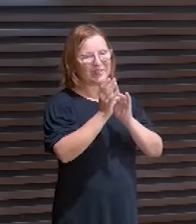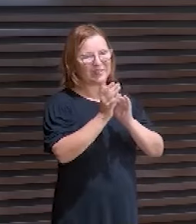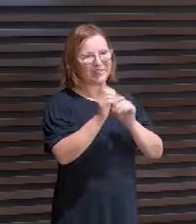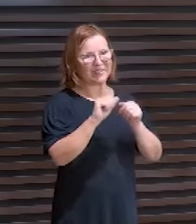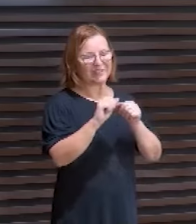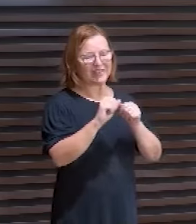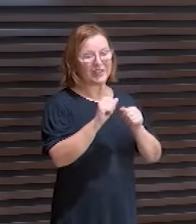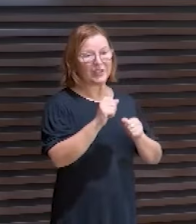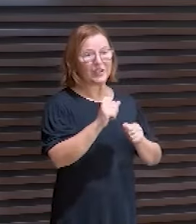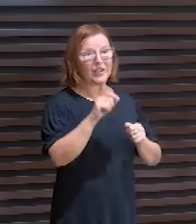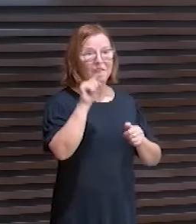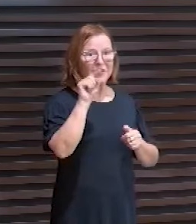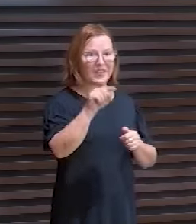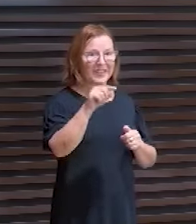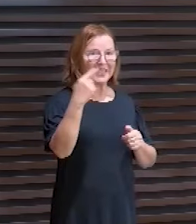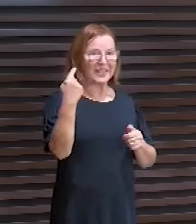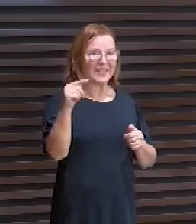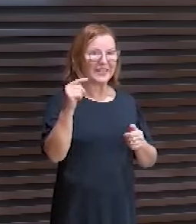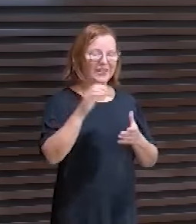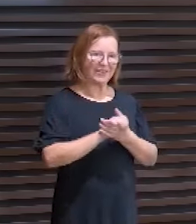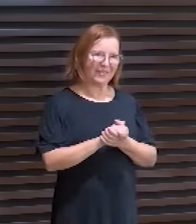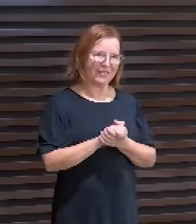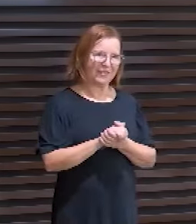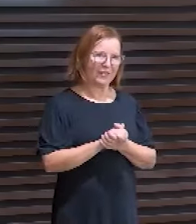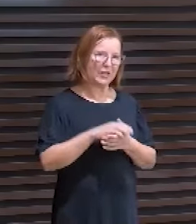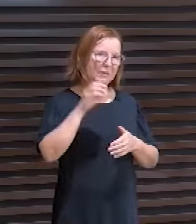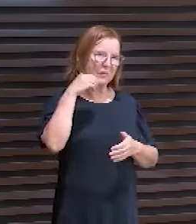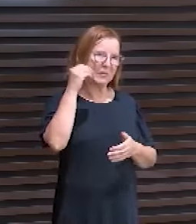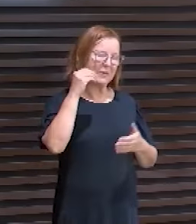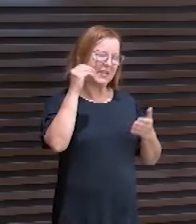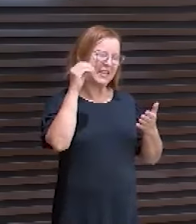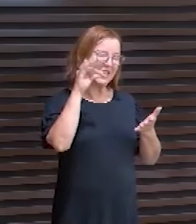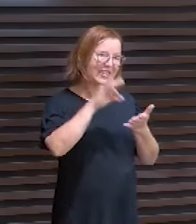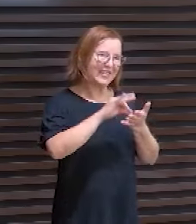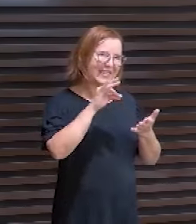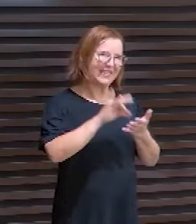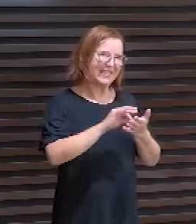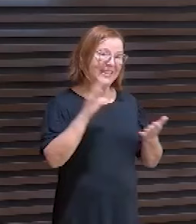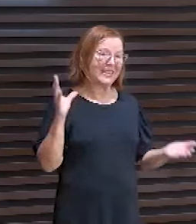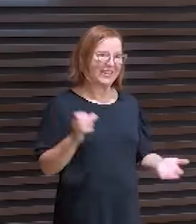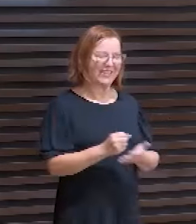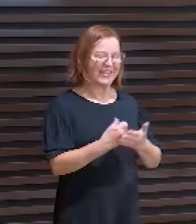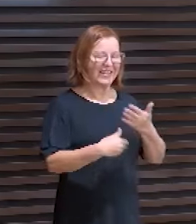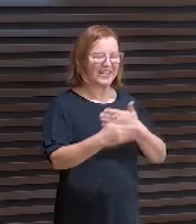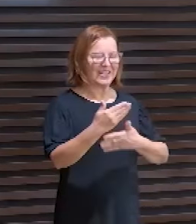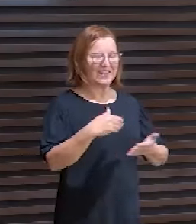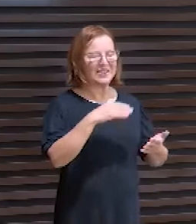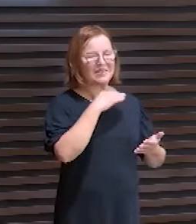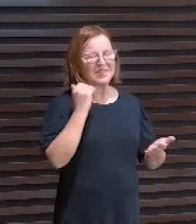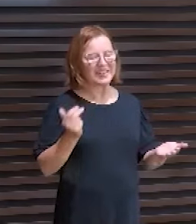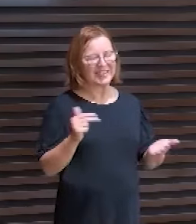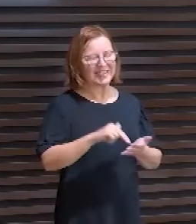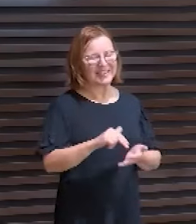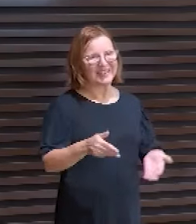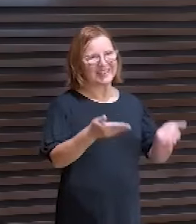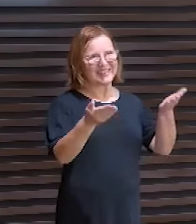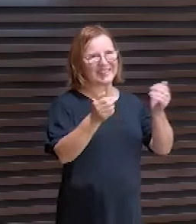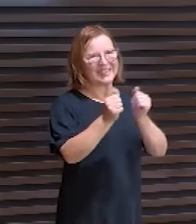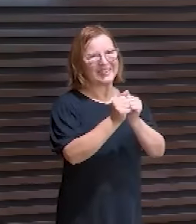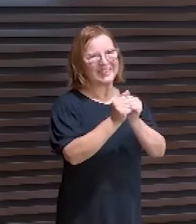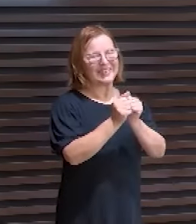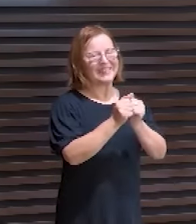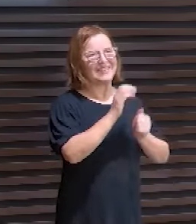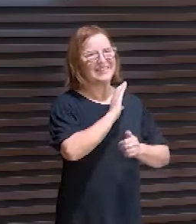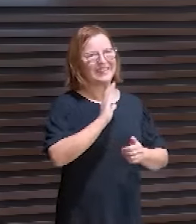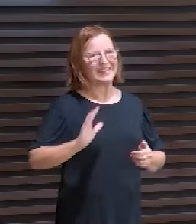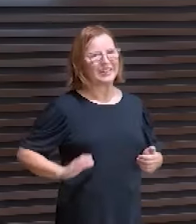seu cônjuge a uma experiência genuína de salvação por meio da morte e ressurreição juntamente com ele